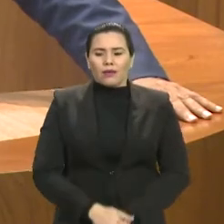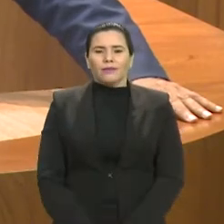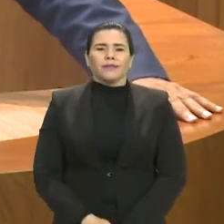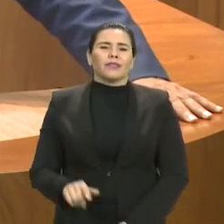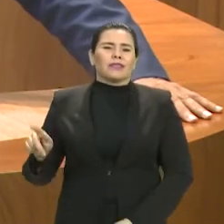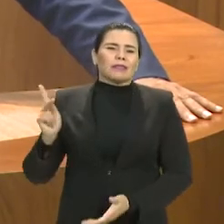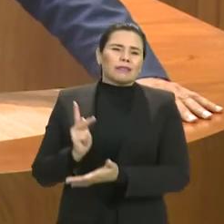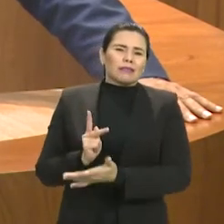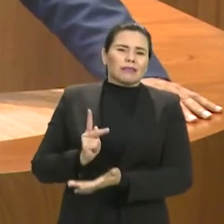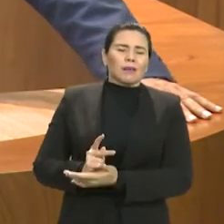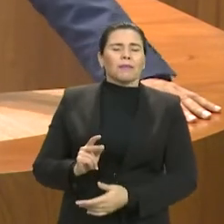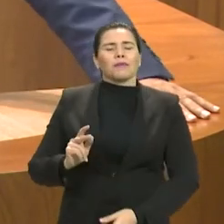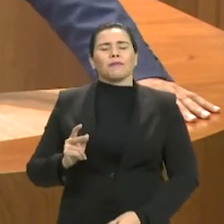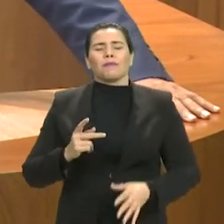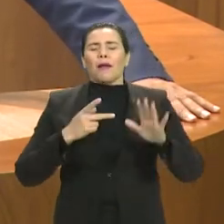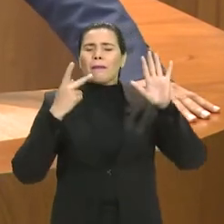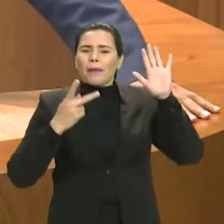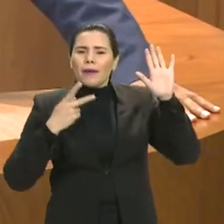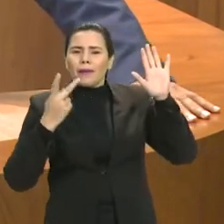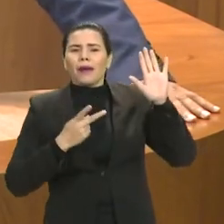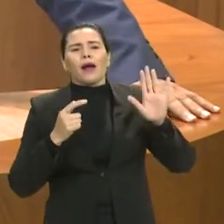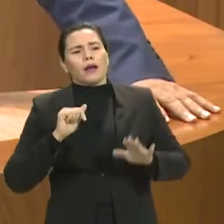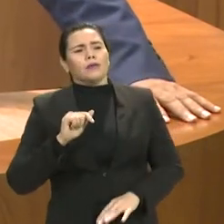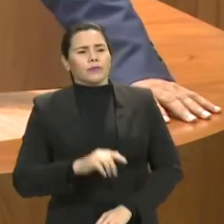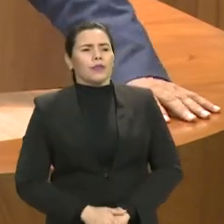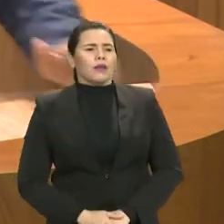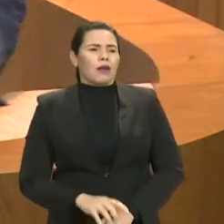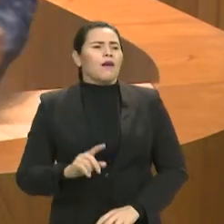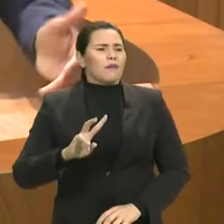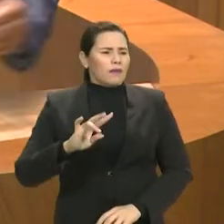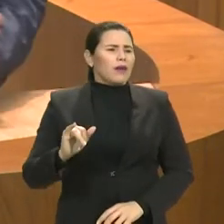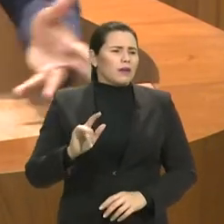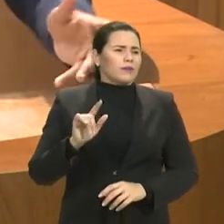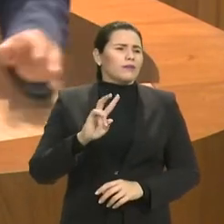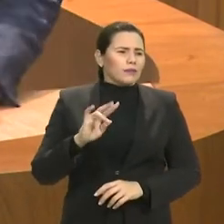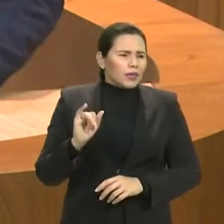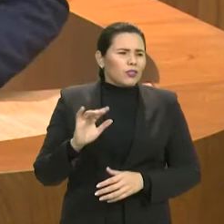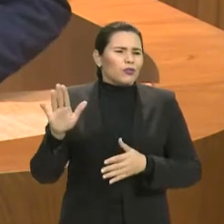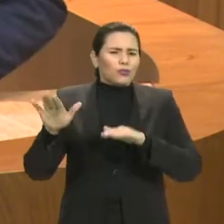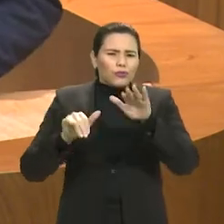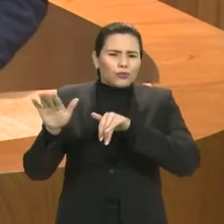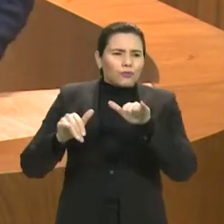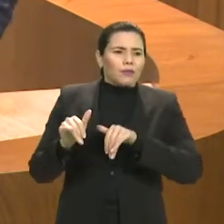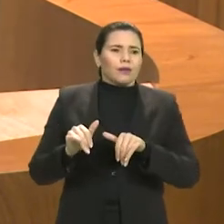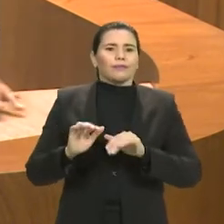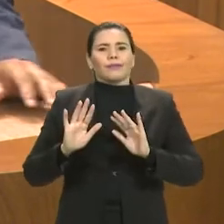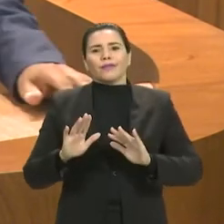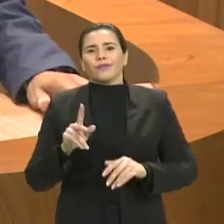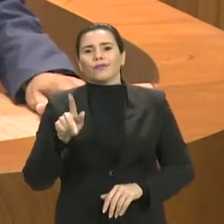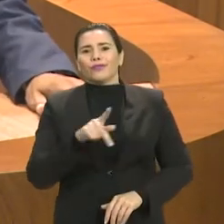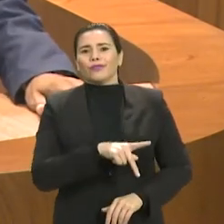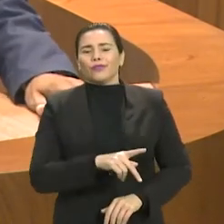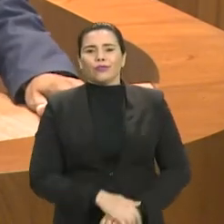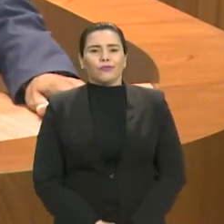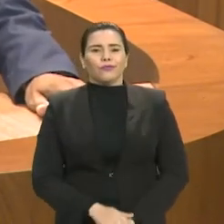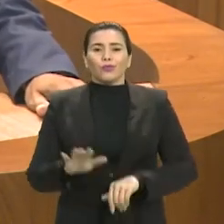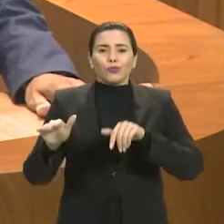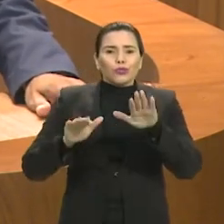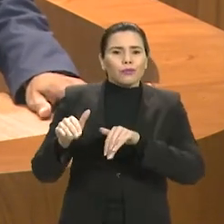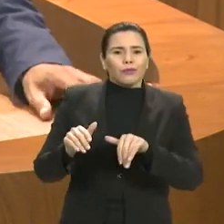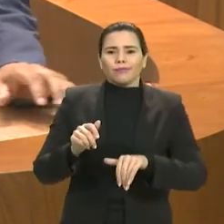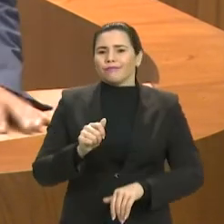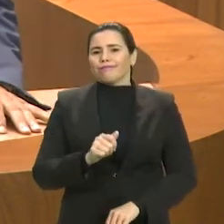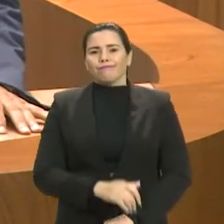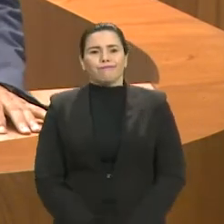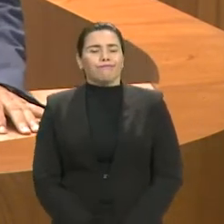solucionar, e os professores não foram nomeados. E a nossa luta em defesa da educação pública de qualidade, fiscalizando as escolas públicas estaduais